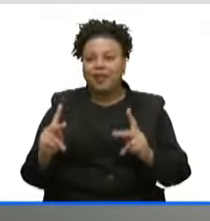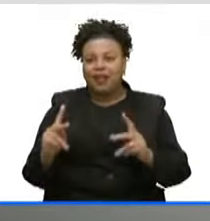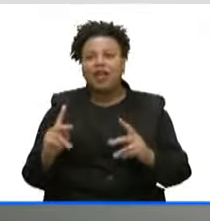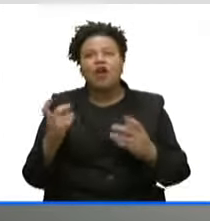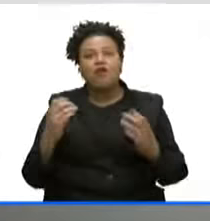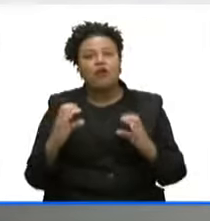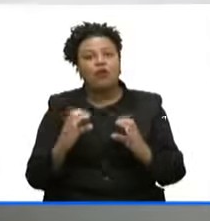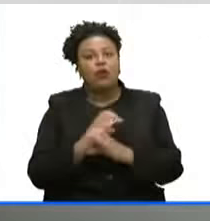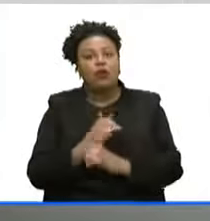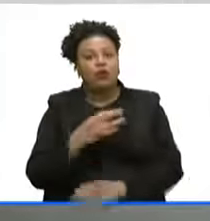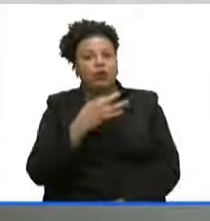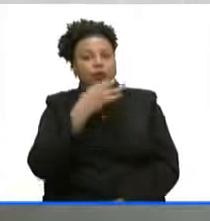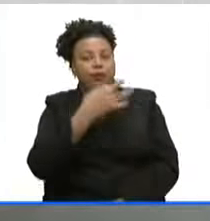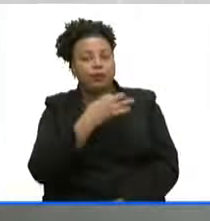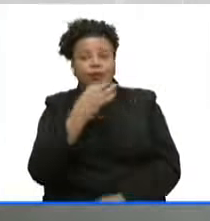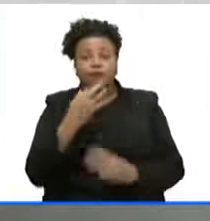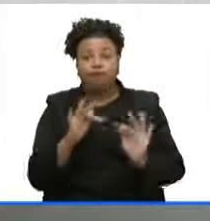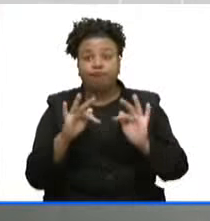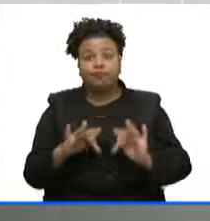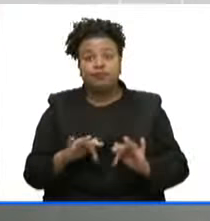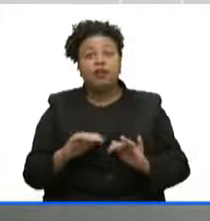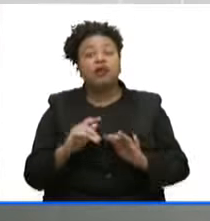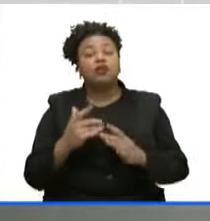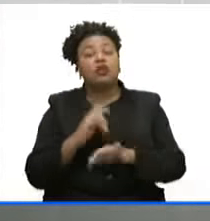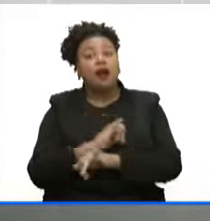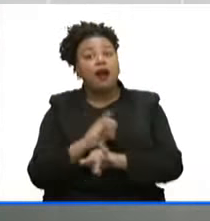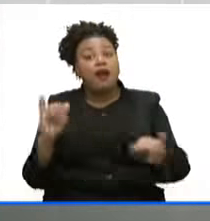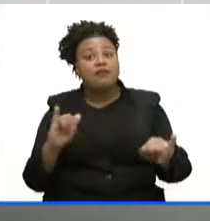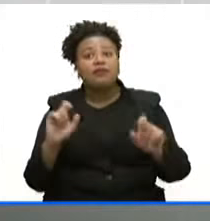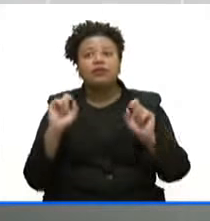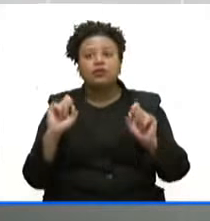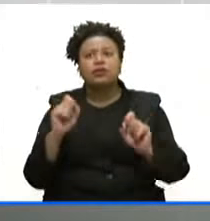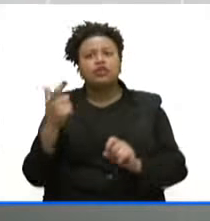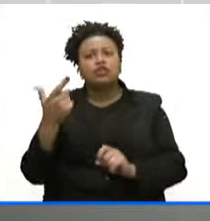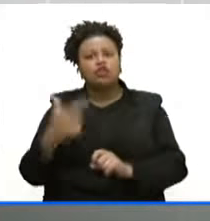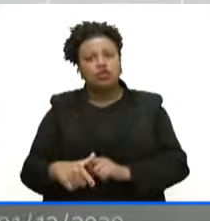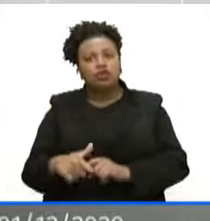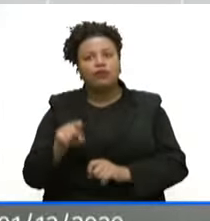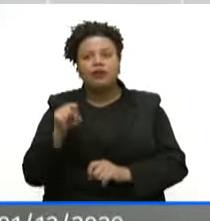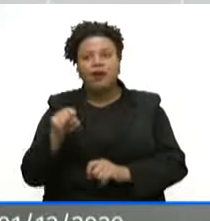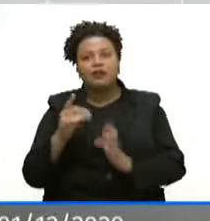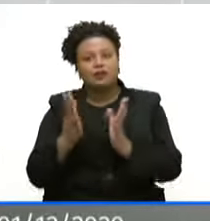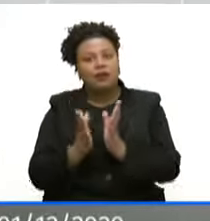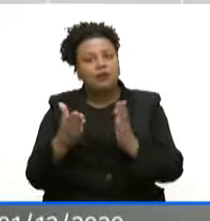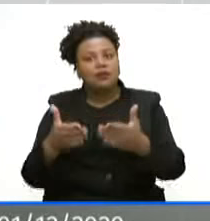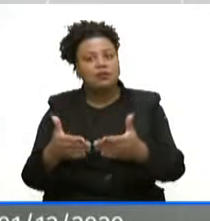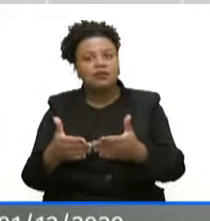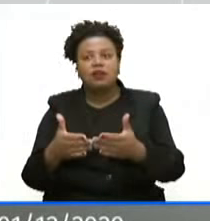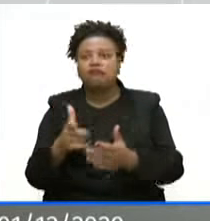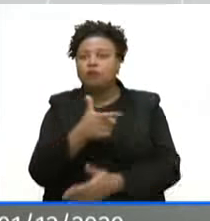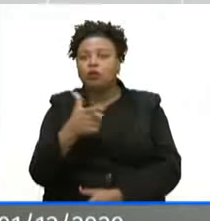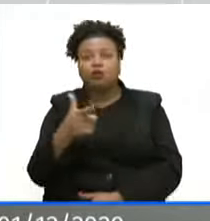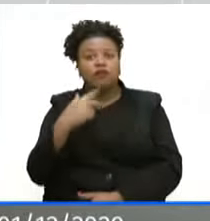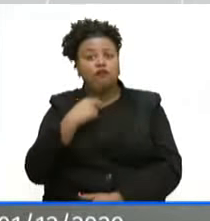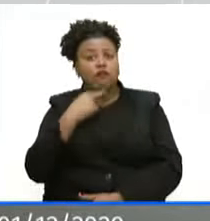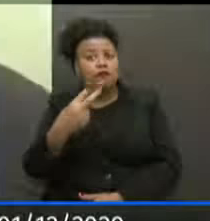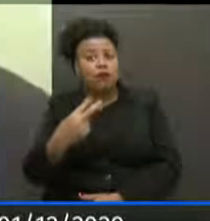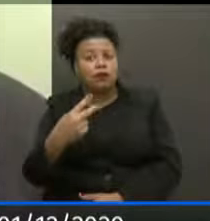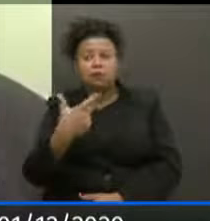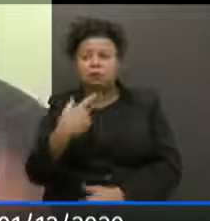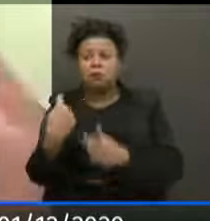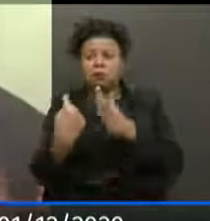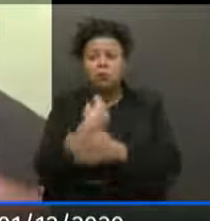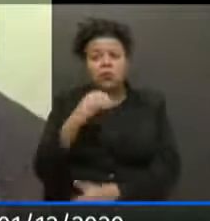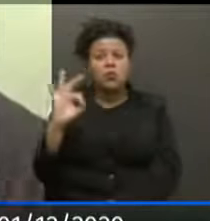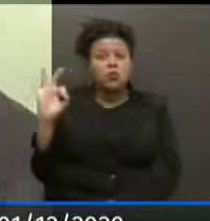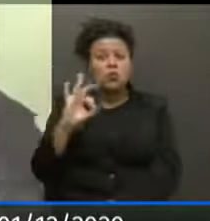vou concluir a manifestação, encerro ela, deixando aqui o registro de que, mais uma vez, essa comissão não foi ouvida, não foi